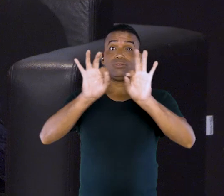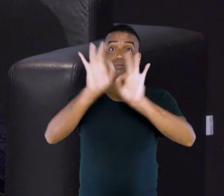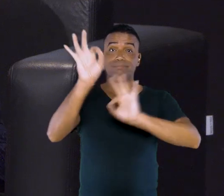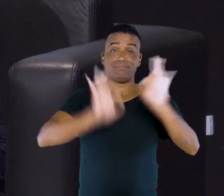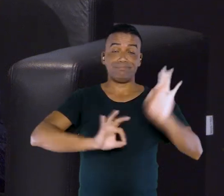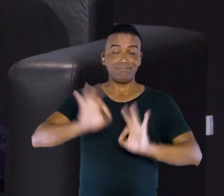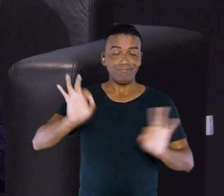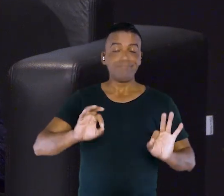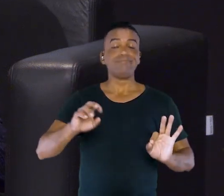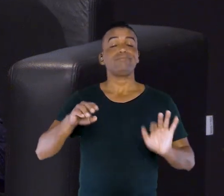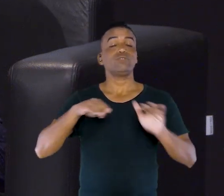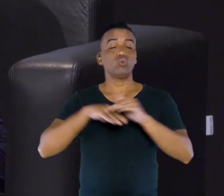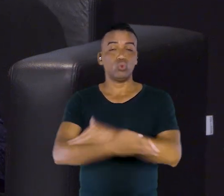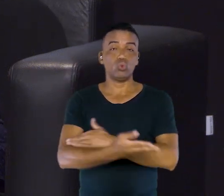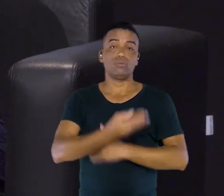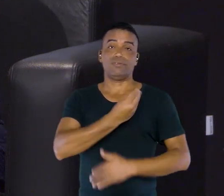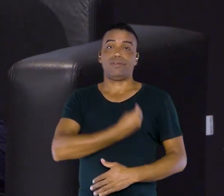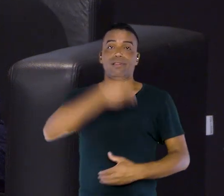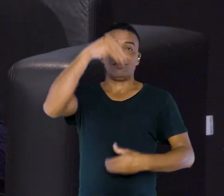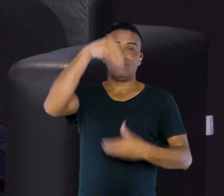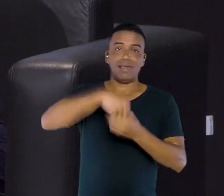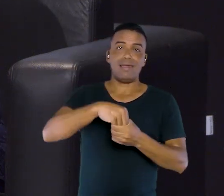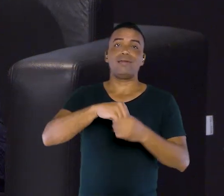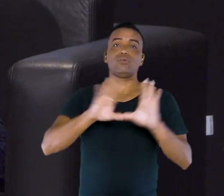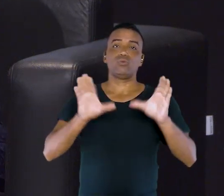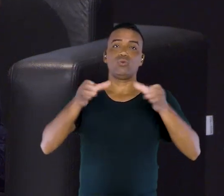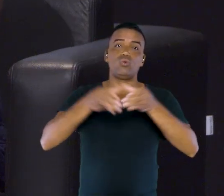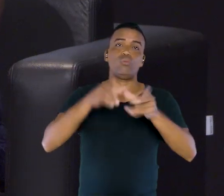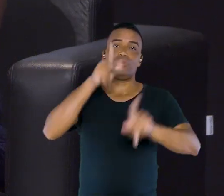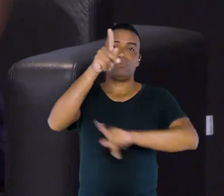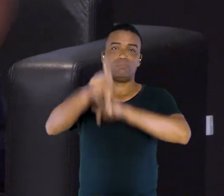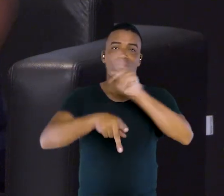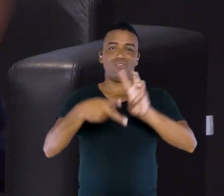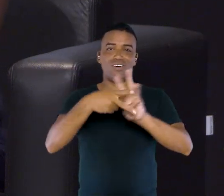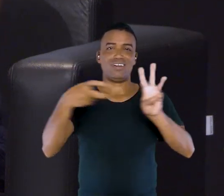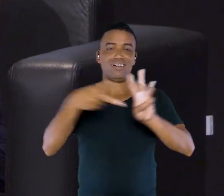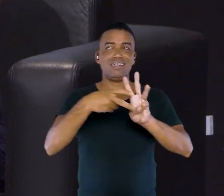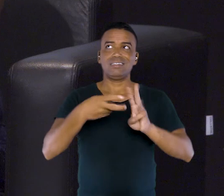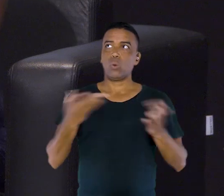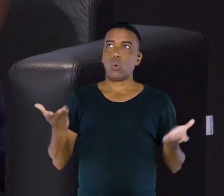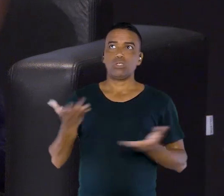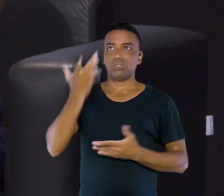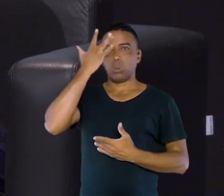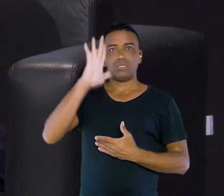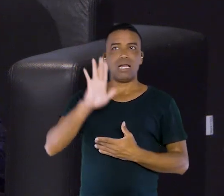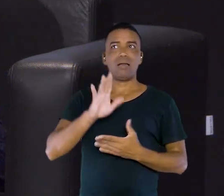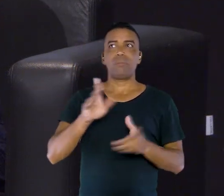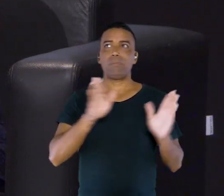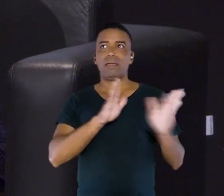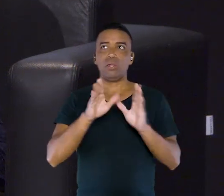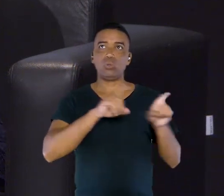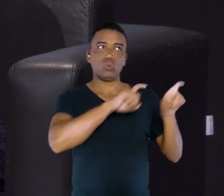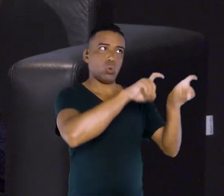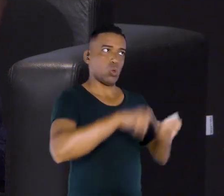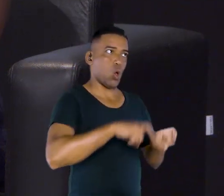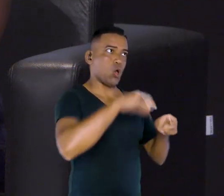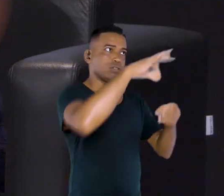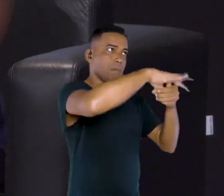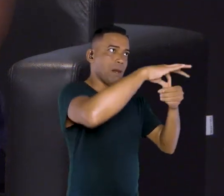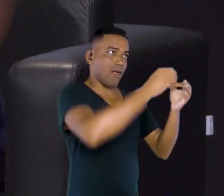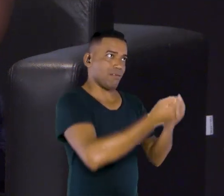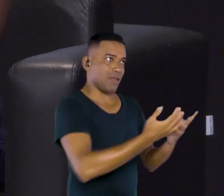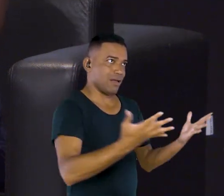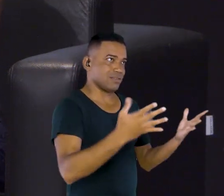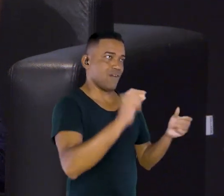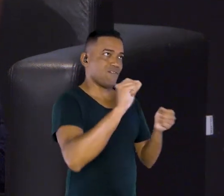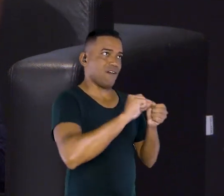sistema de vida dentro da comunidade, né? Hoje acaba que você não sabe se é época para fazer roça, você não